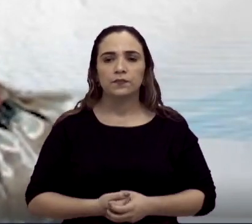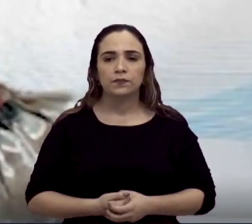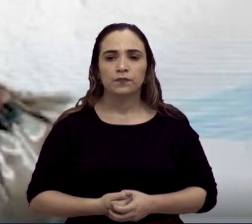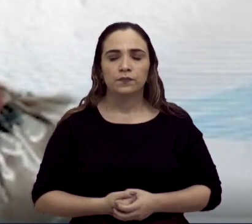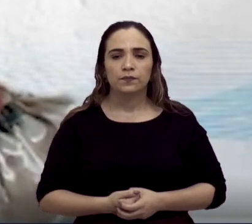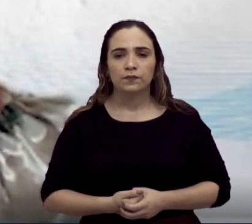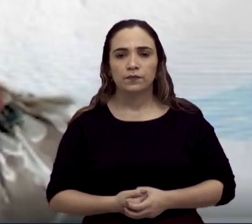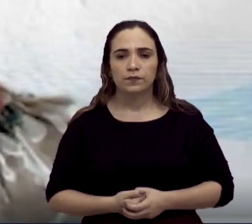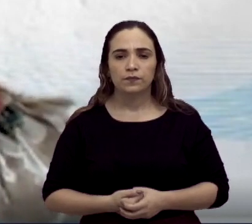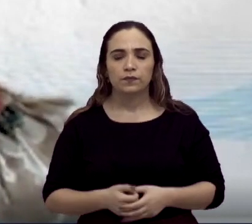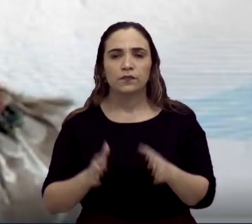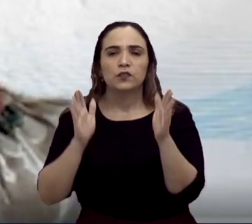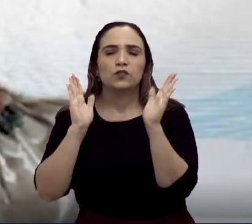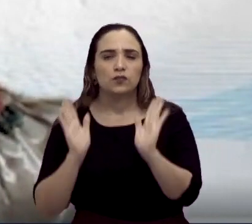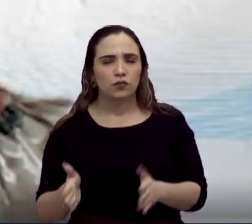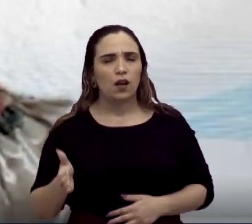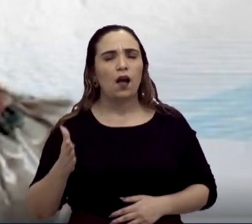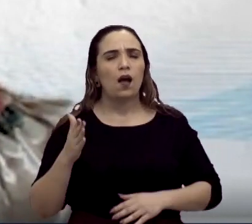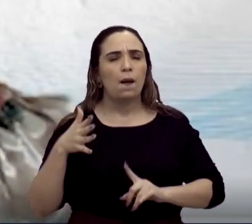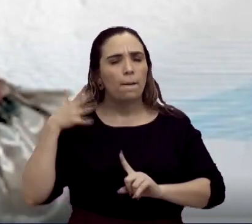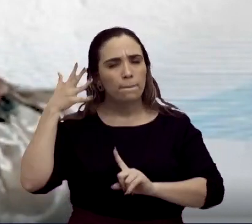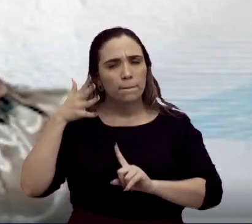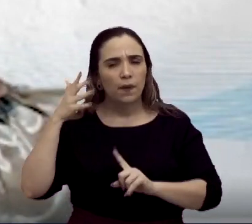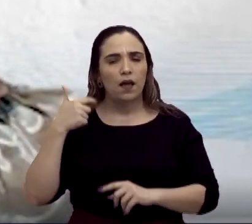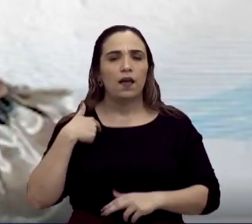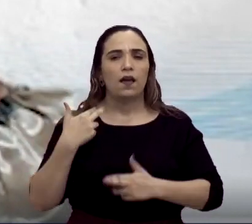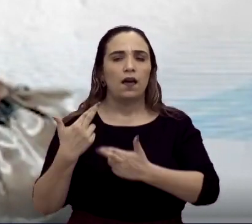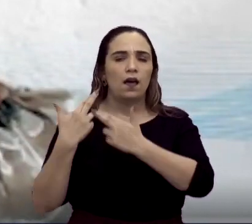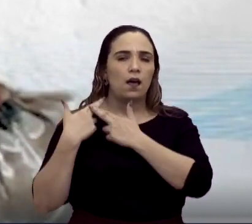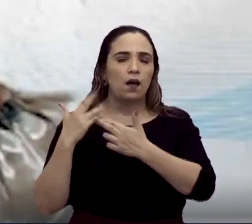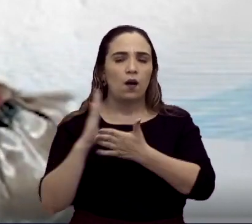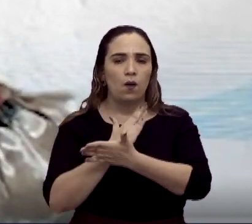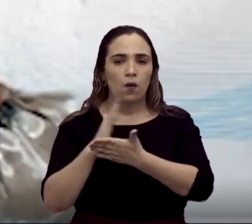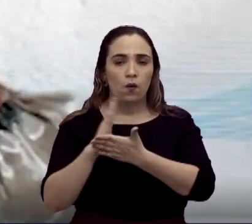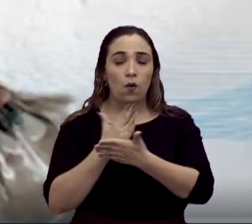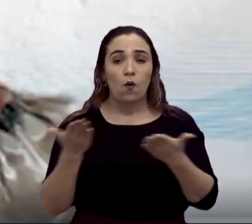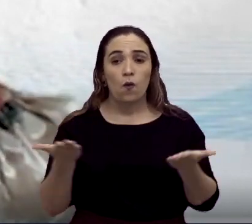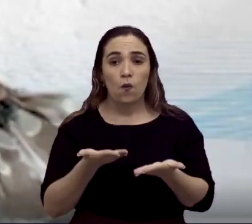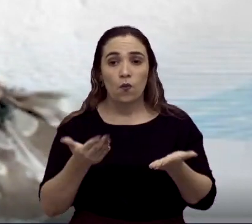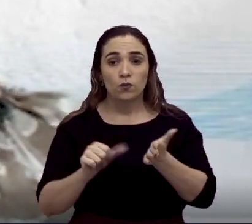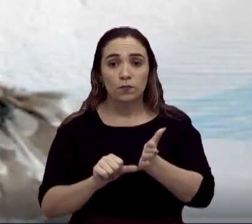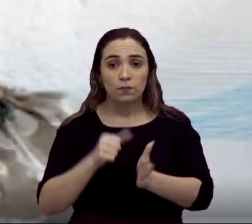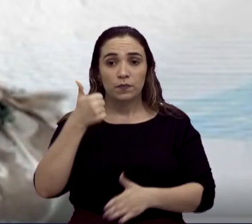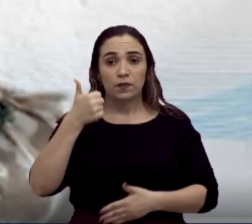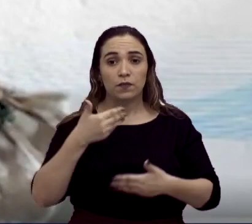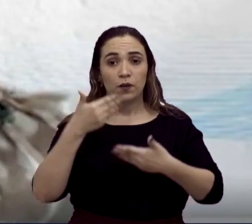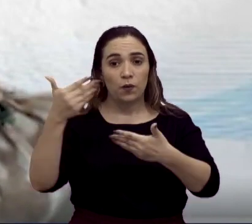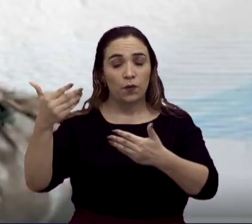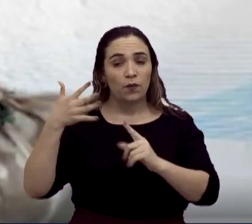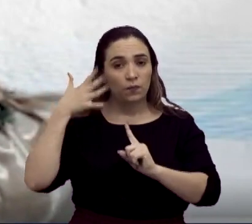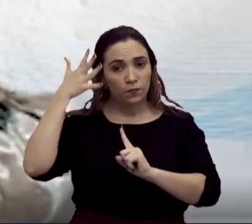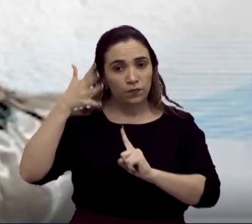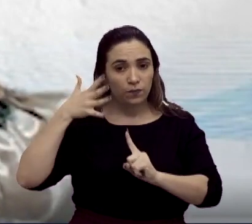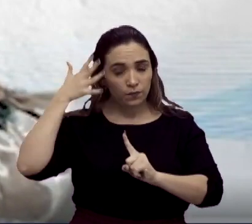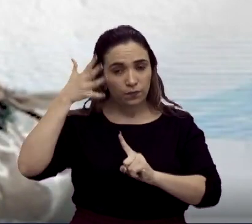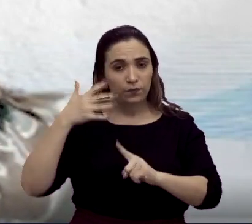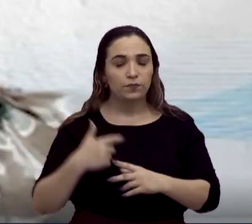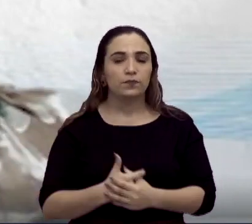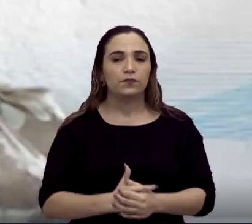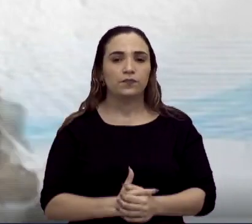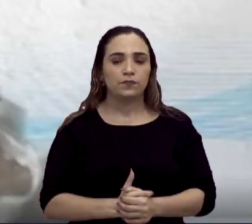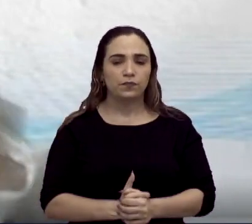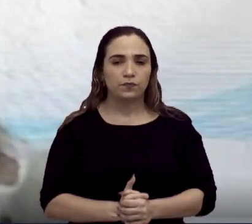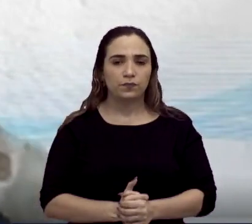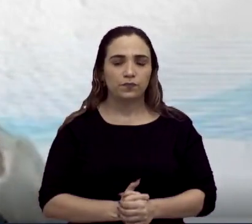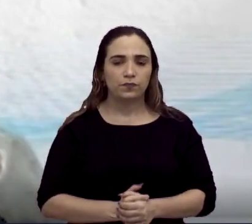Eu já mediei algumas palestras, né? E hoje, pela primeira vez, estou como palestrante. E também